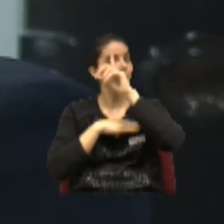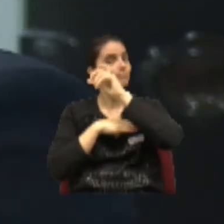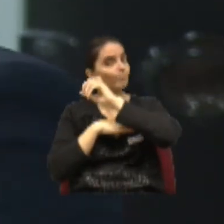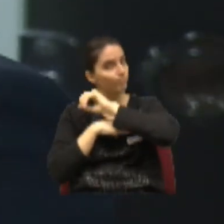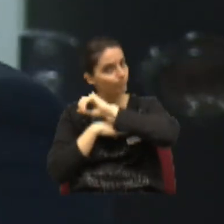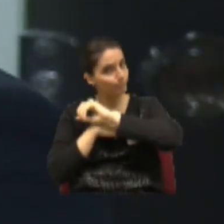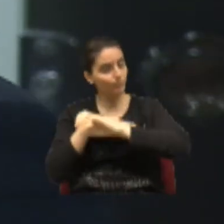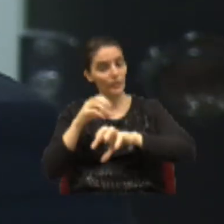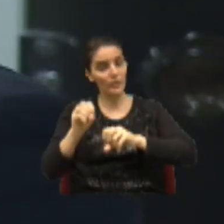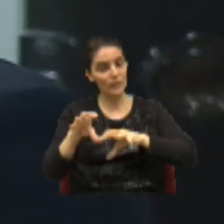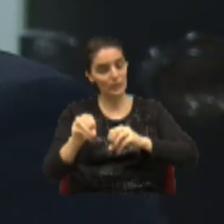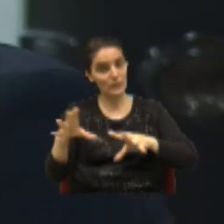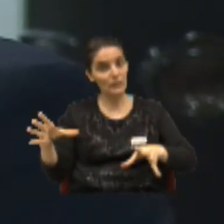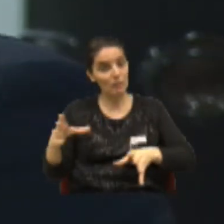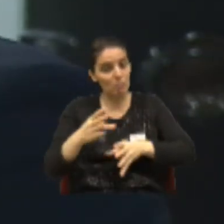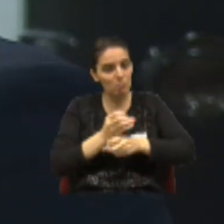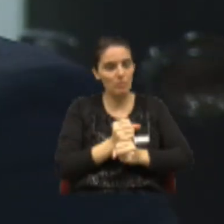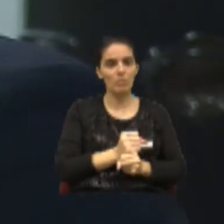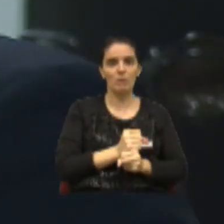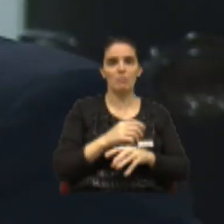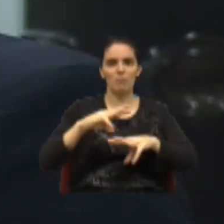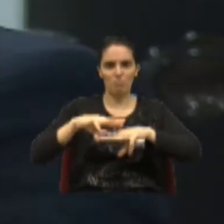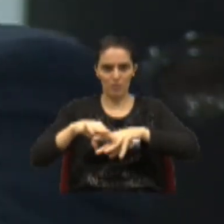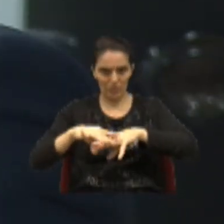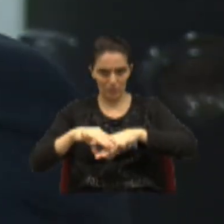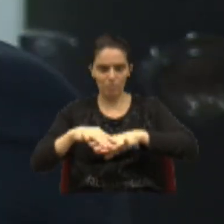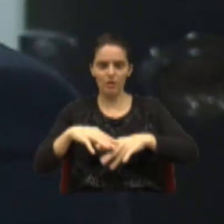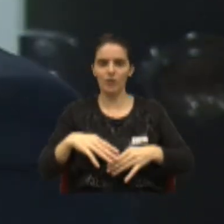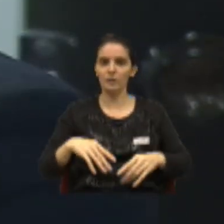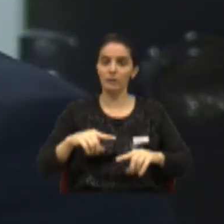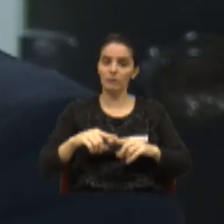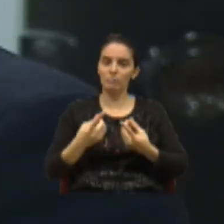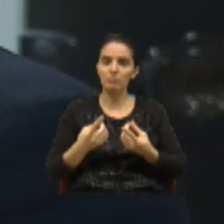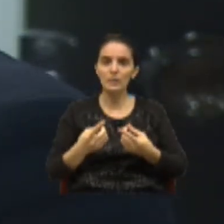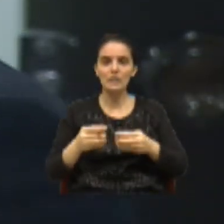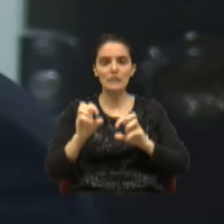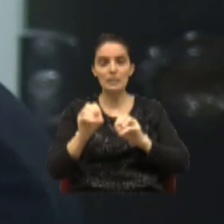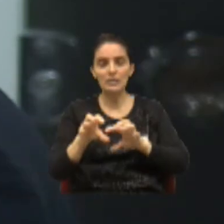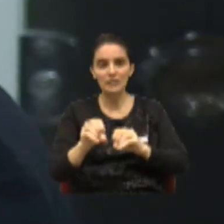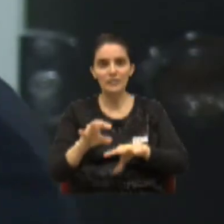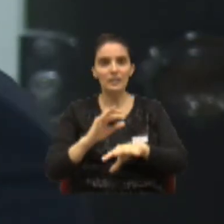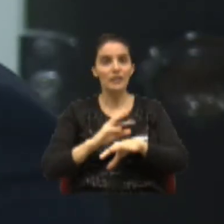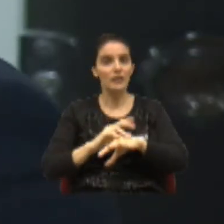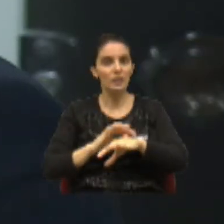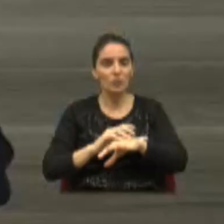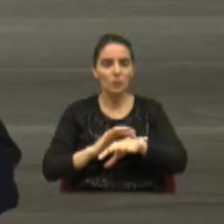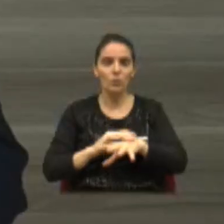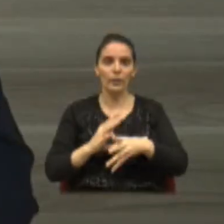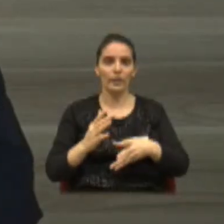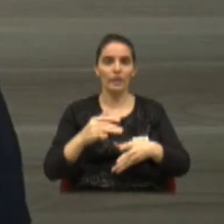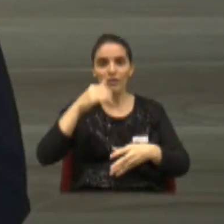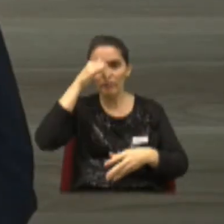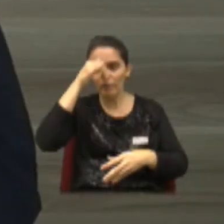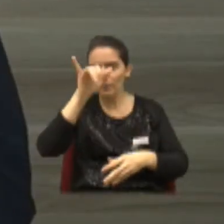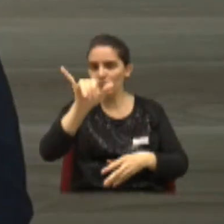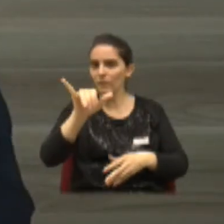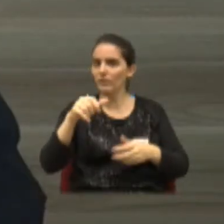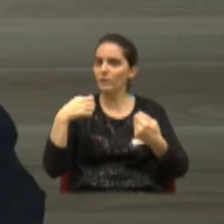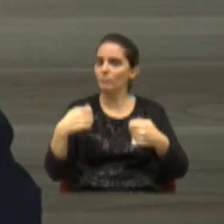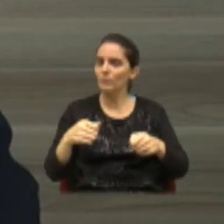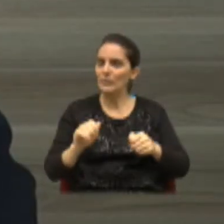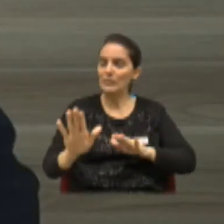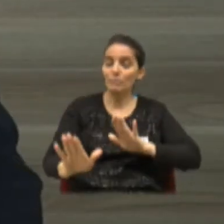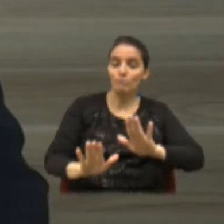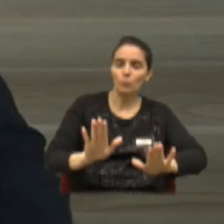ensinar matemática na escola. Quando você vai ensinar doença, prevenção e tudo isso requer cuidado, é muito mais